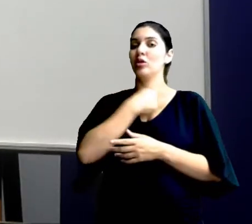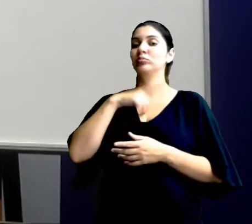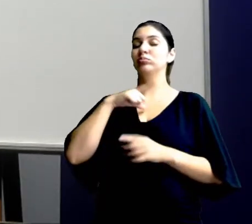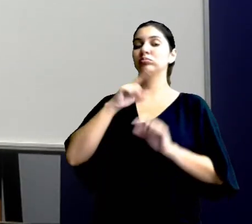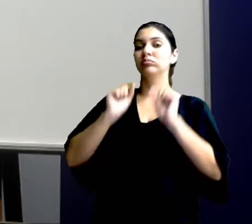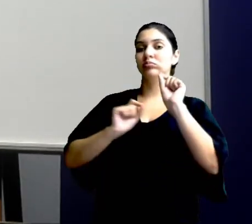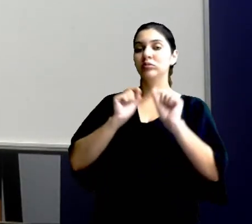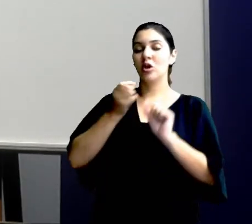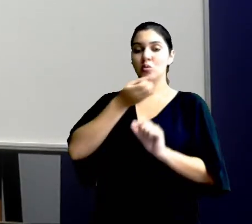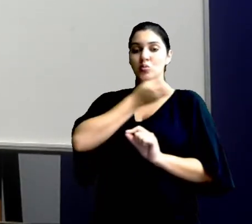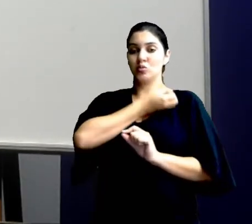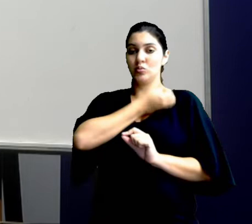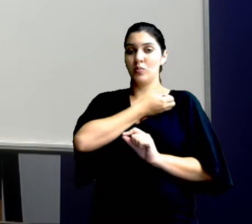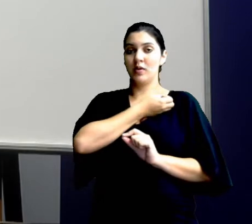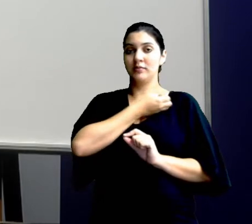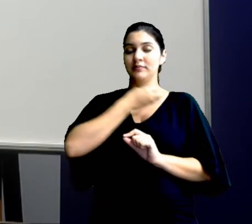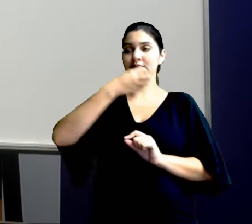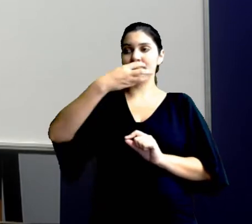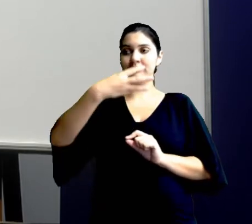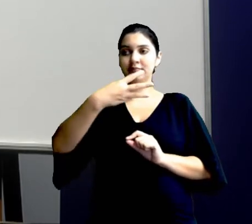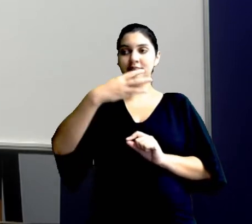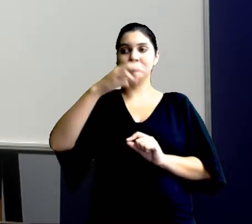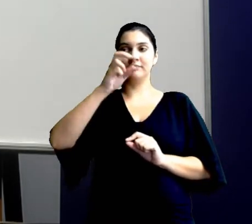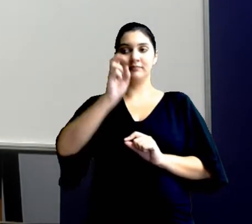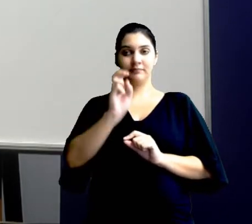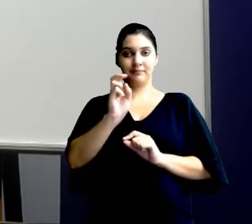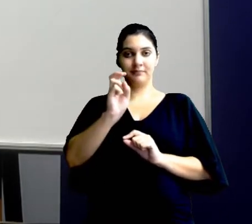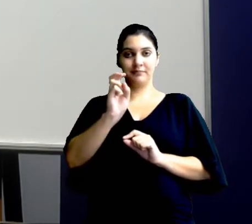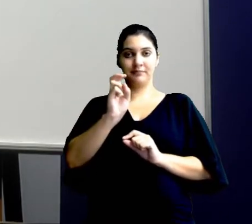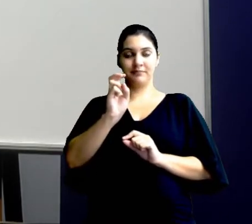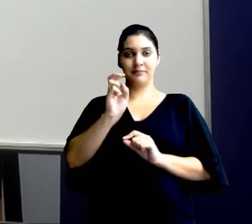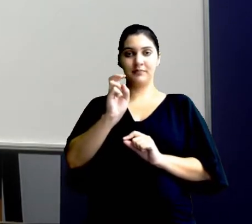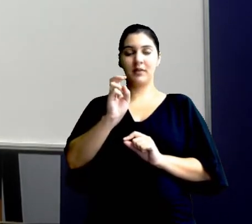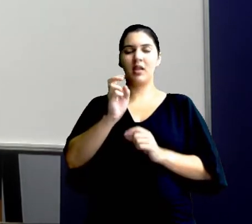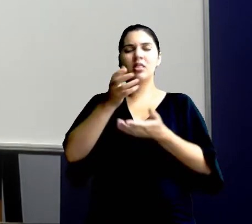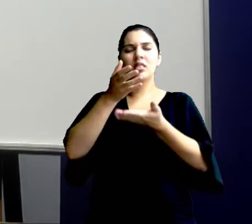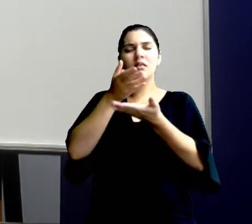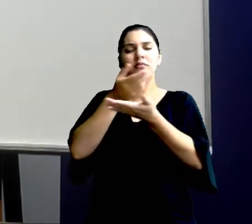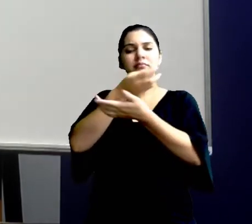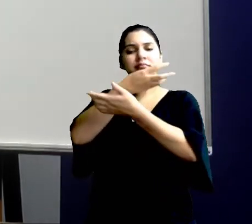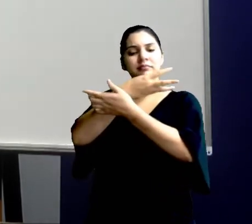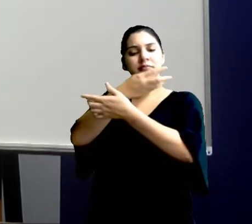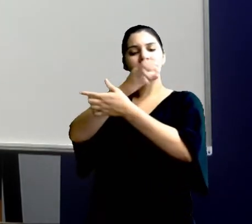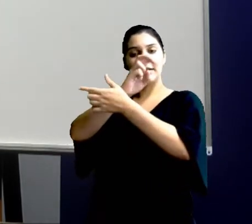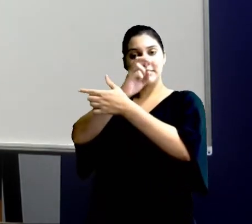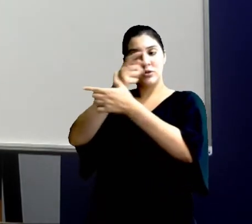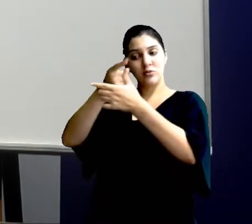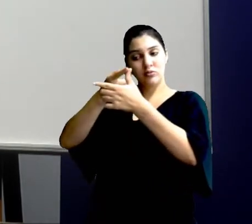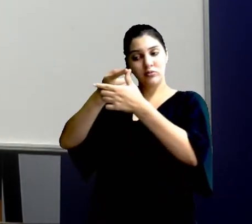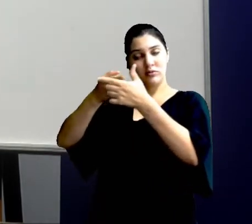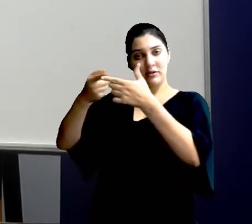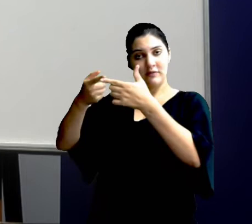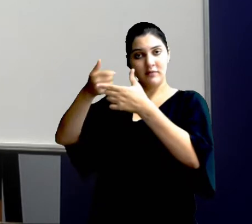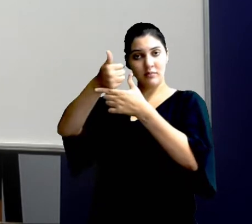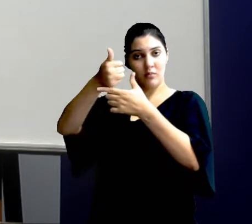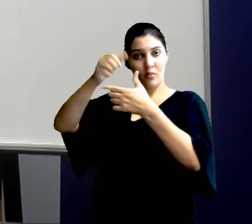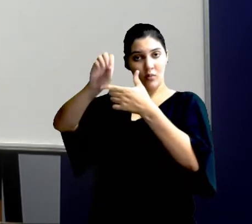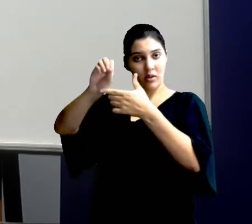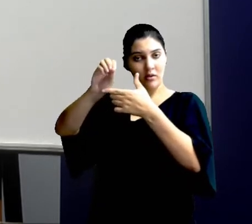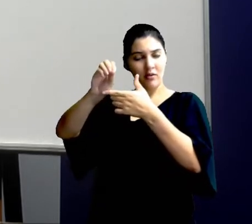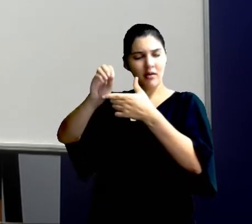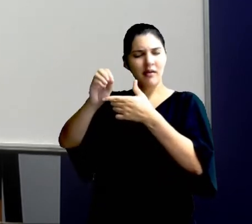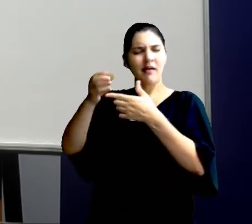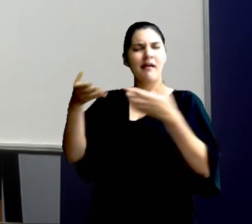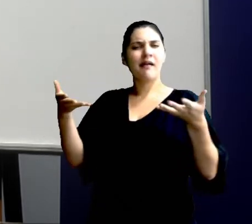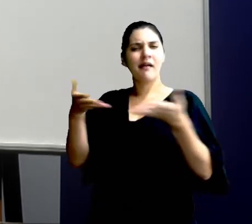vamos botar esse número aqui, ó, 35, tá? 35 dividido por 10.